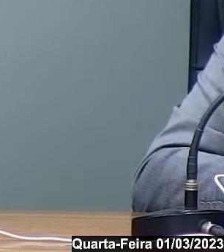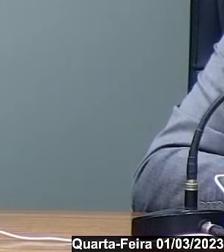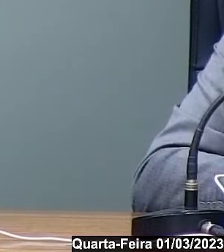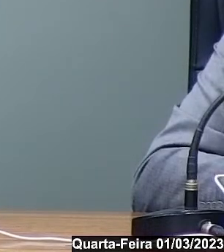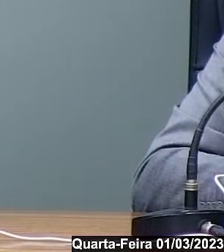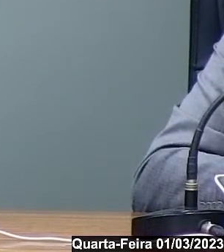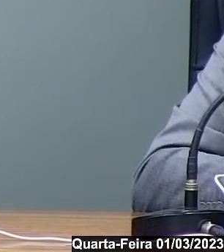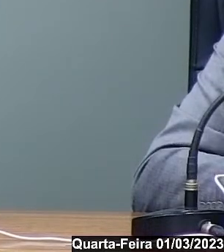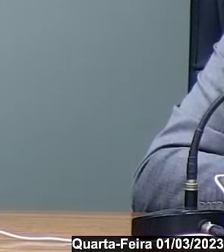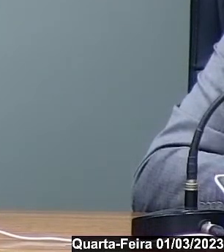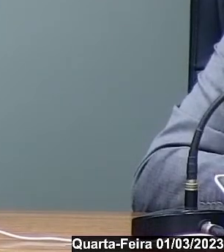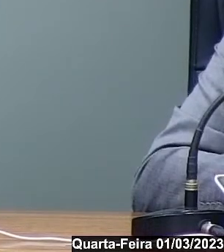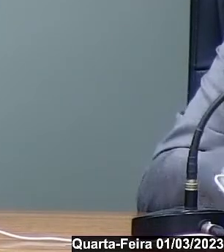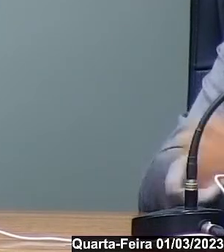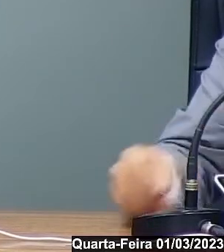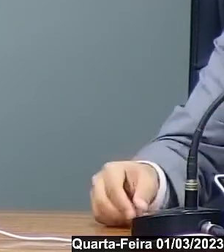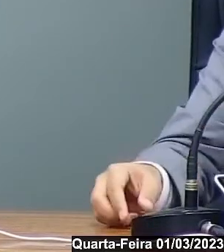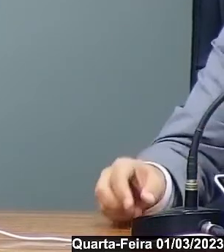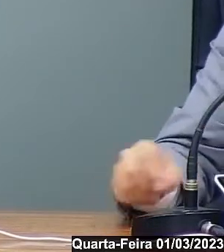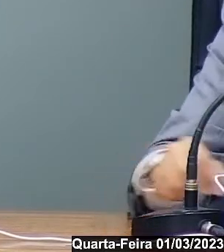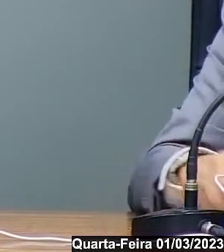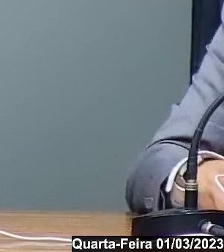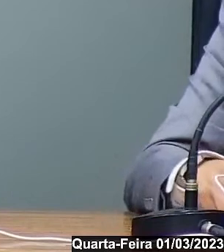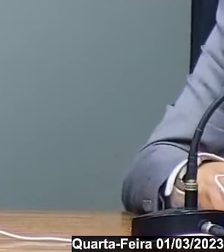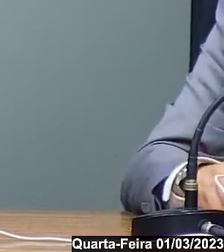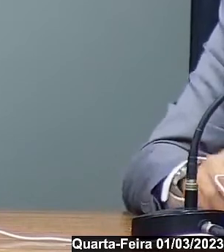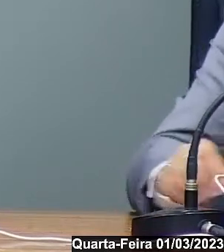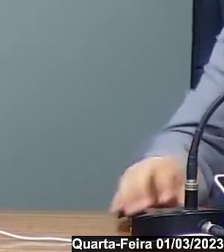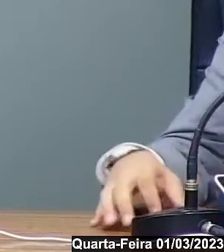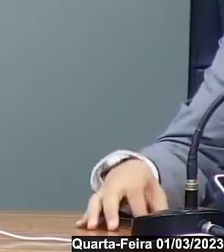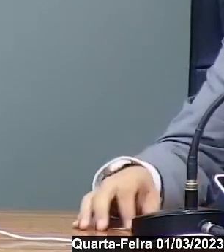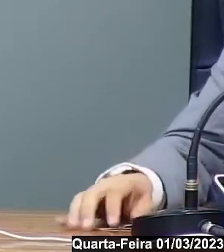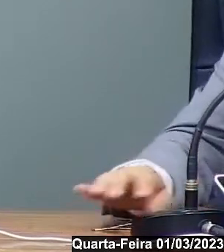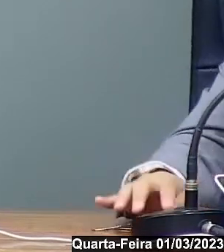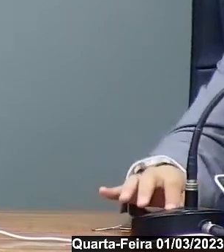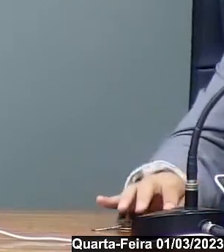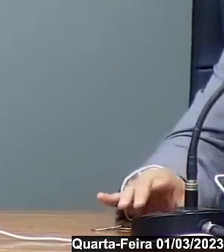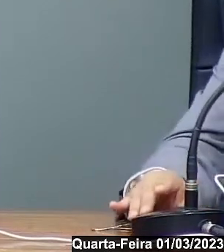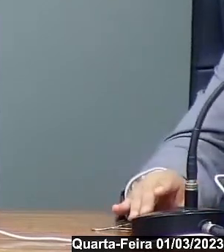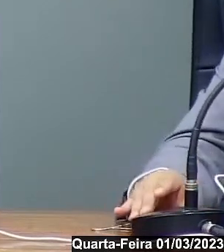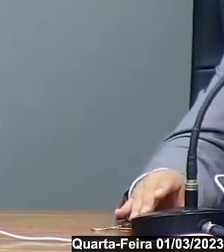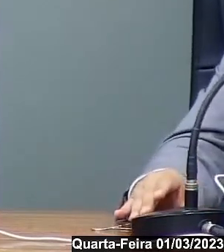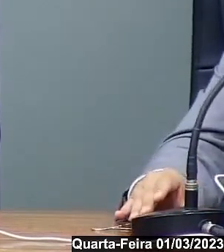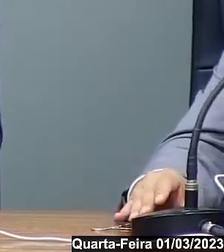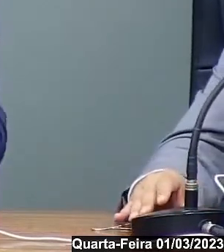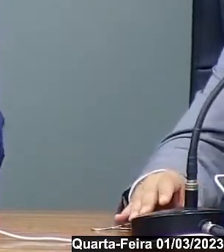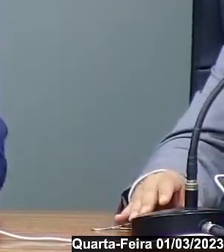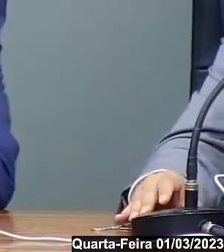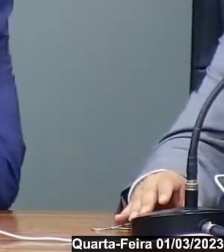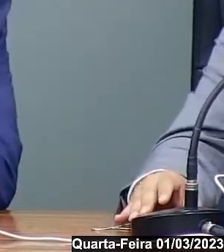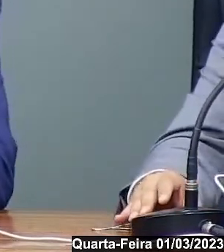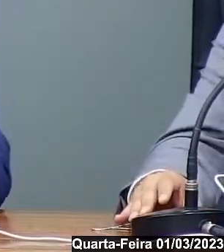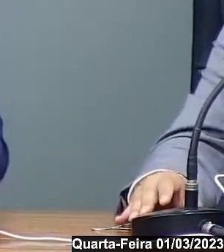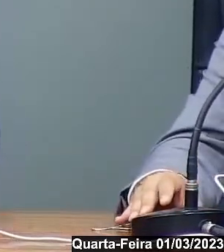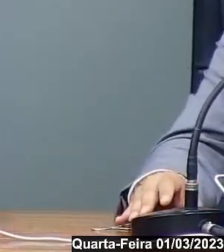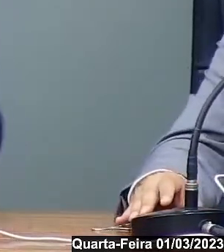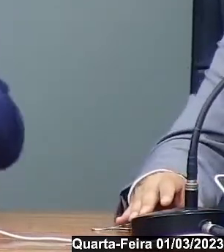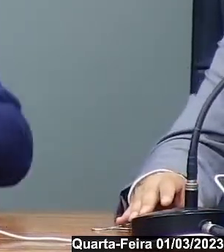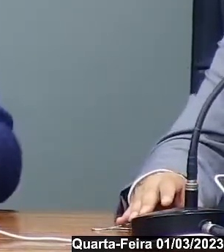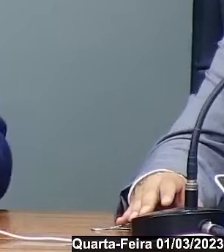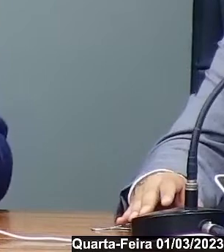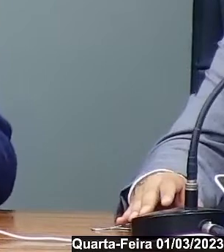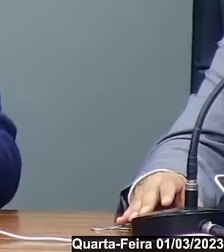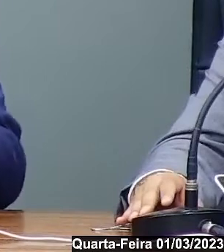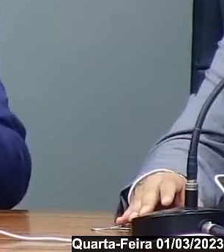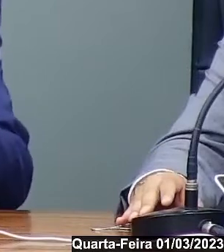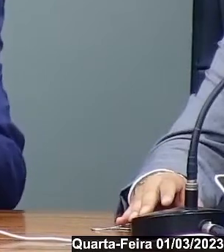outro. Desejo a vocês um ótimo dia, que Deus abençoe todos vocês aí. Parabéns, vereador Betinho. Quero registrar e agradecer a presença do secretário adjunto